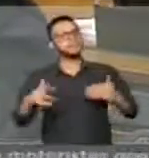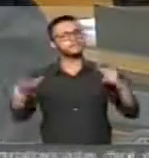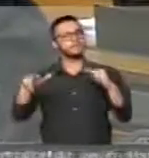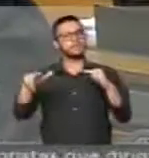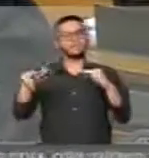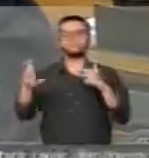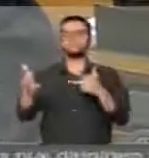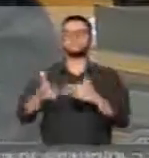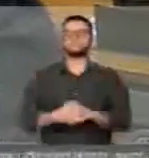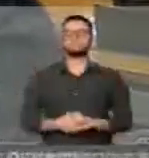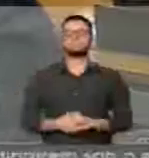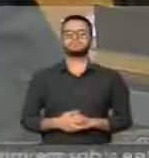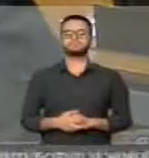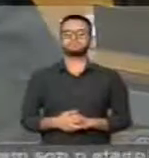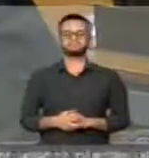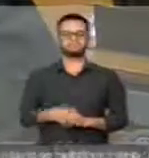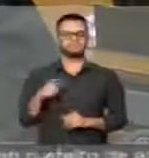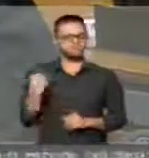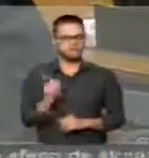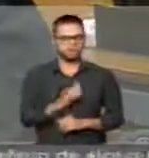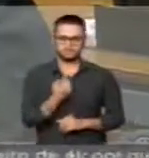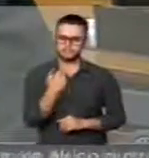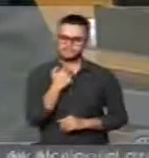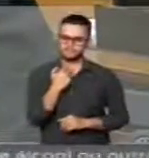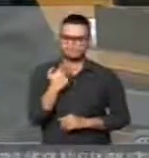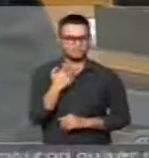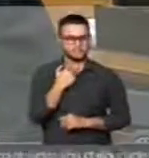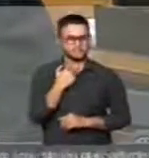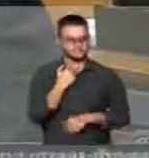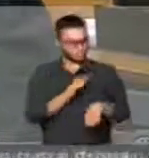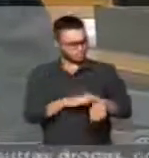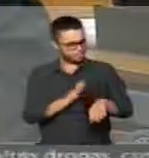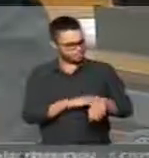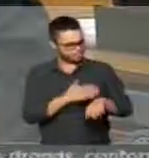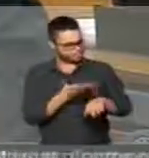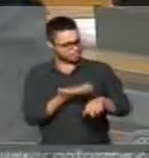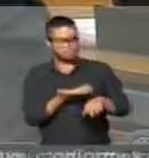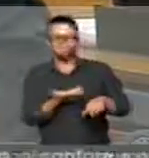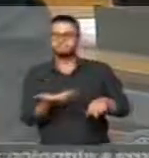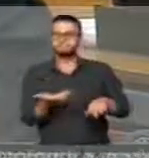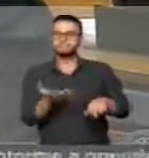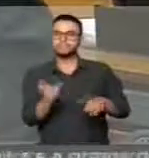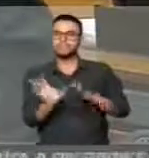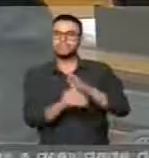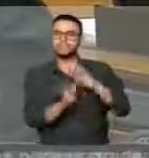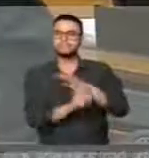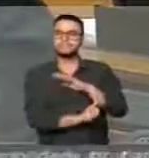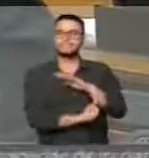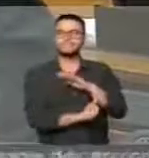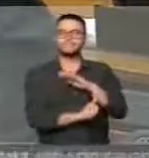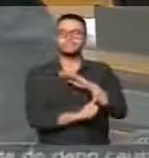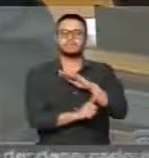seu mandato. Nós não podemos, no momento em que a corrupção